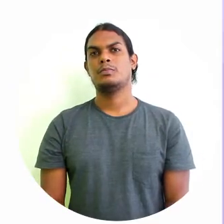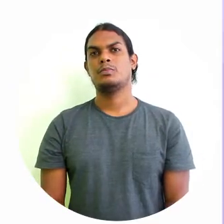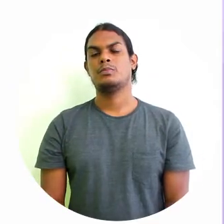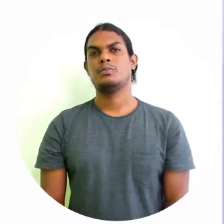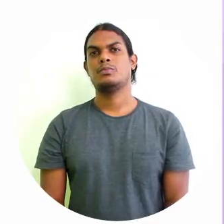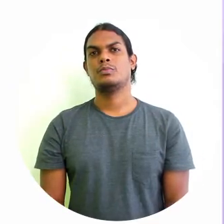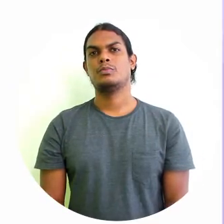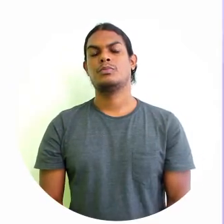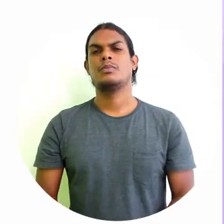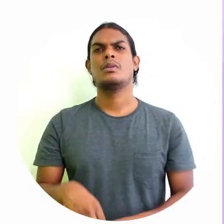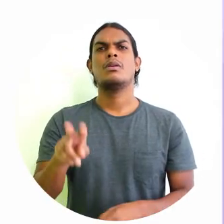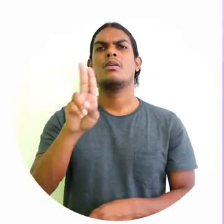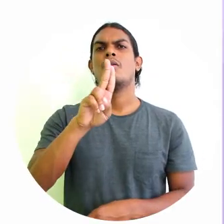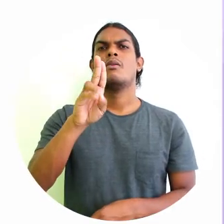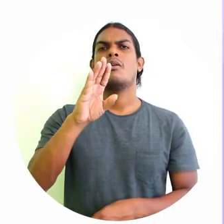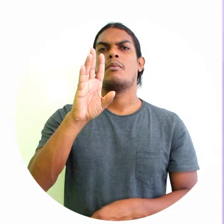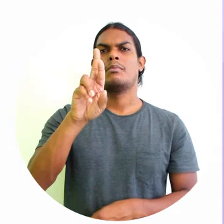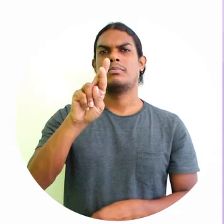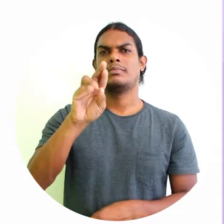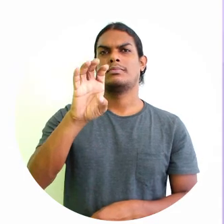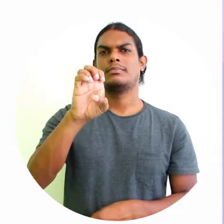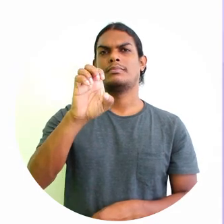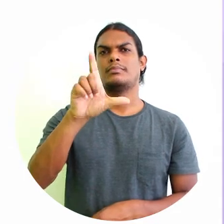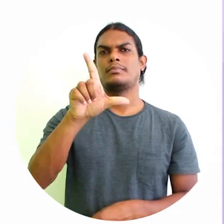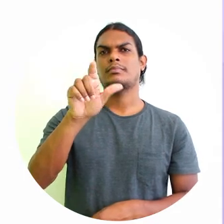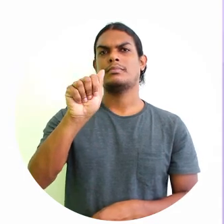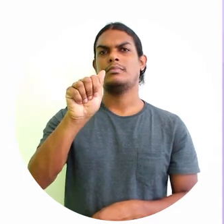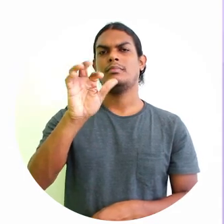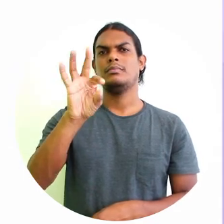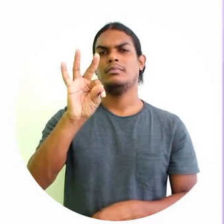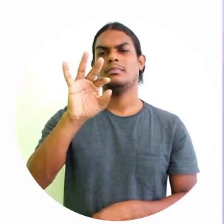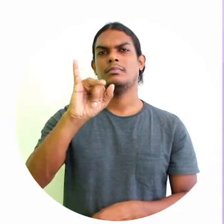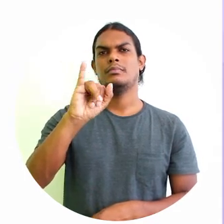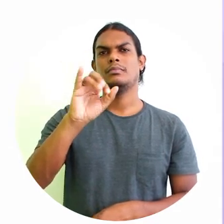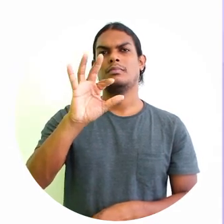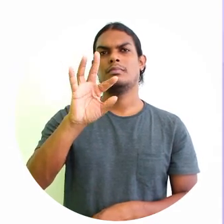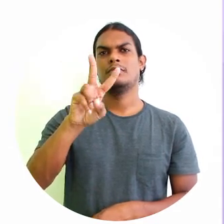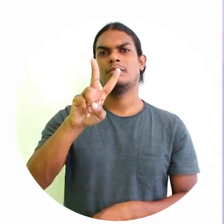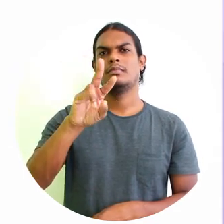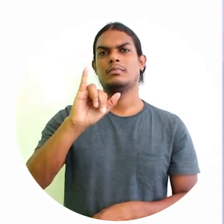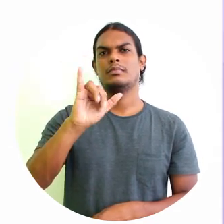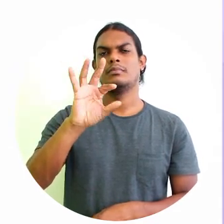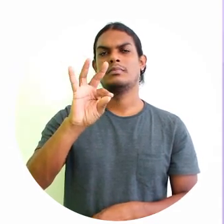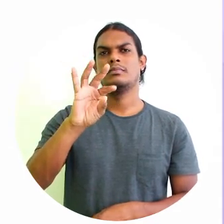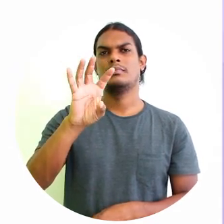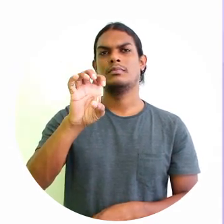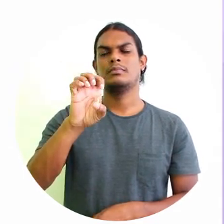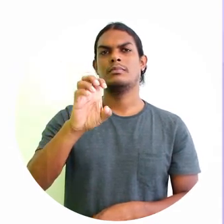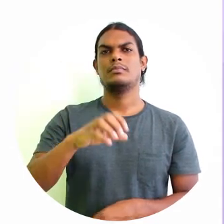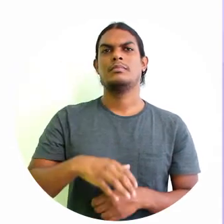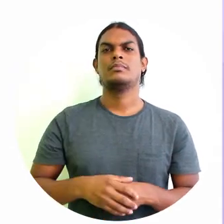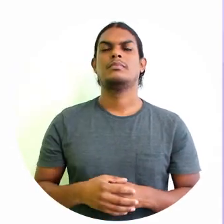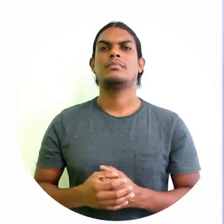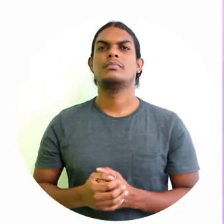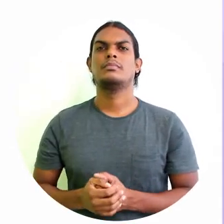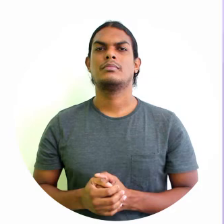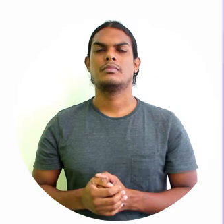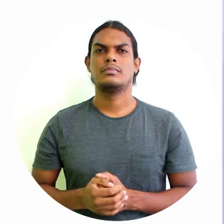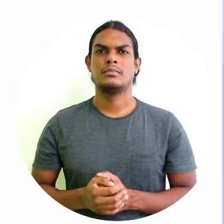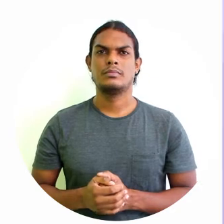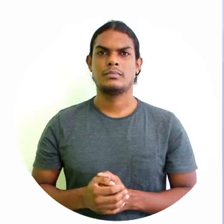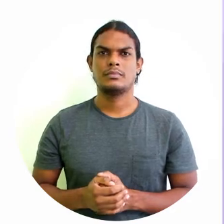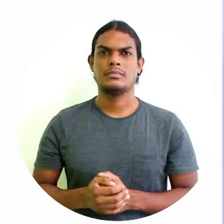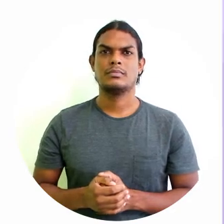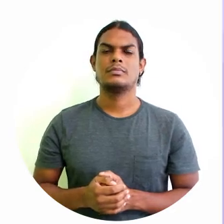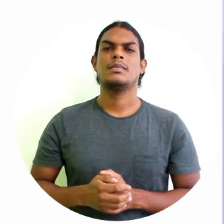chamada Relativity, de 1958, também é muito famosa. Ela é uma obra que explora, de novo,